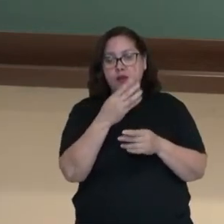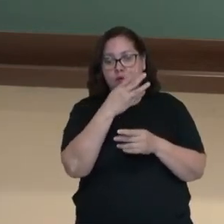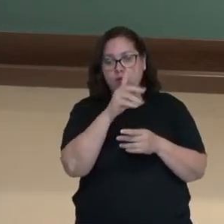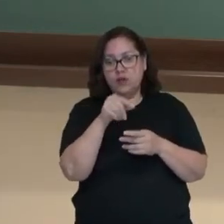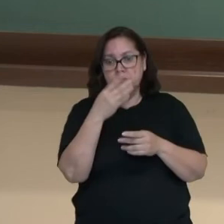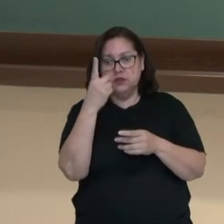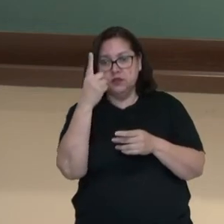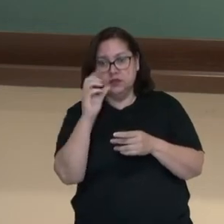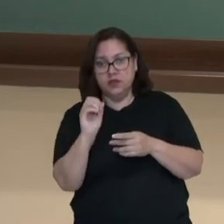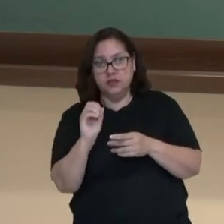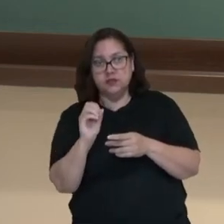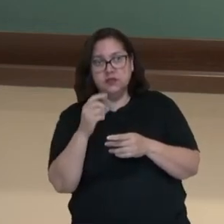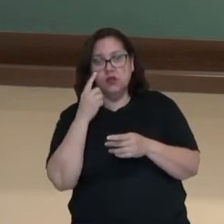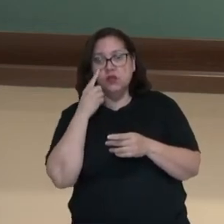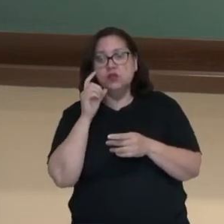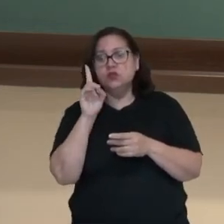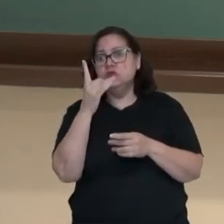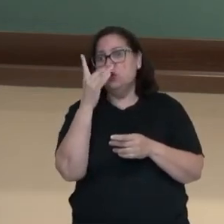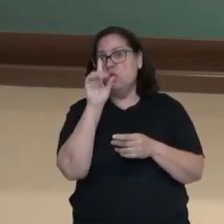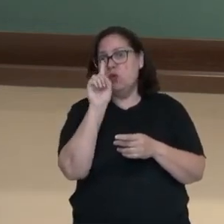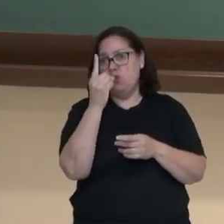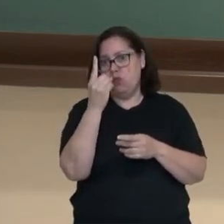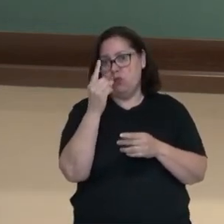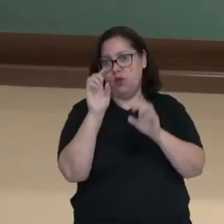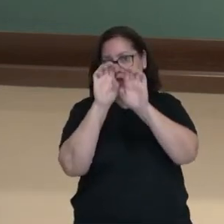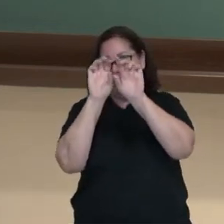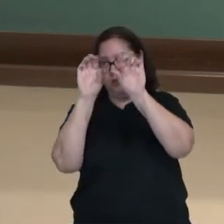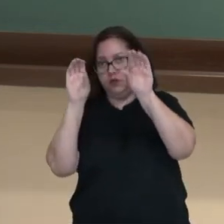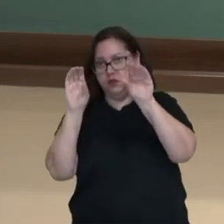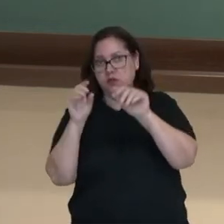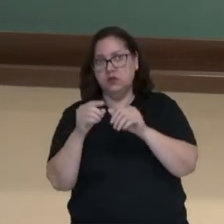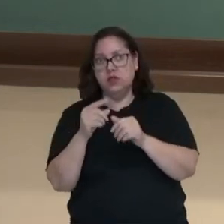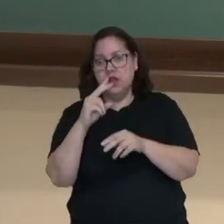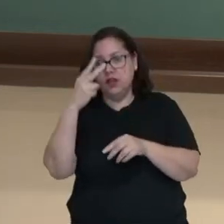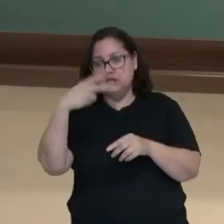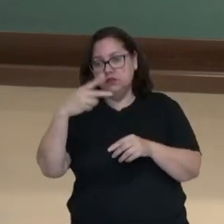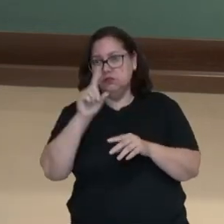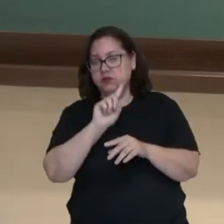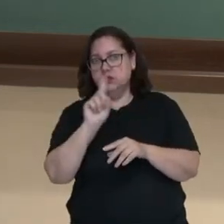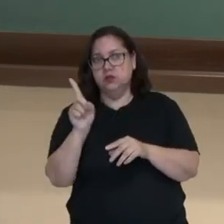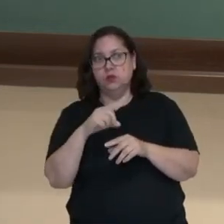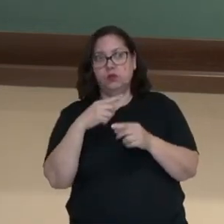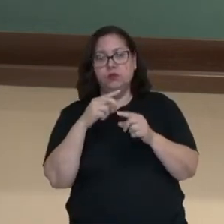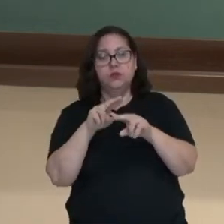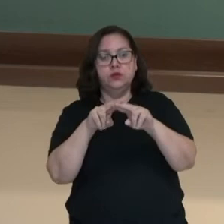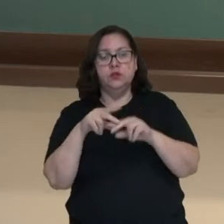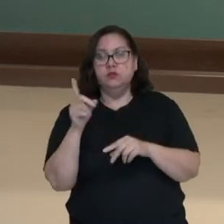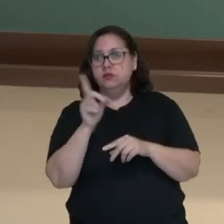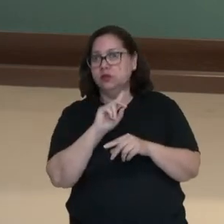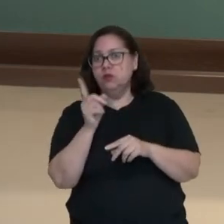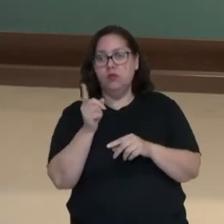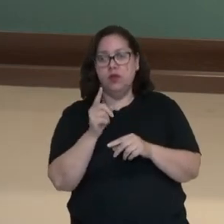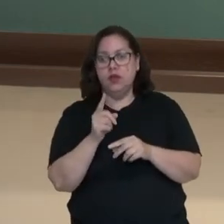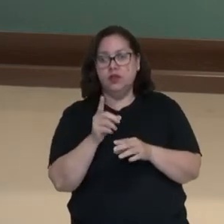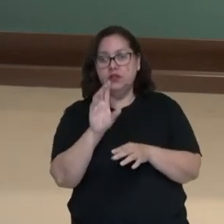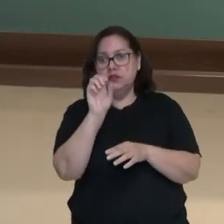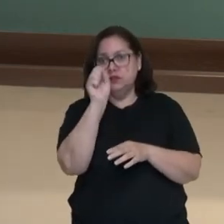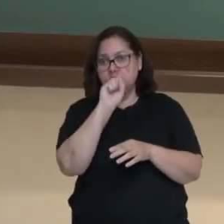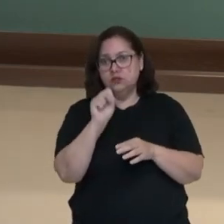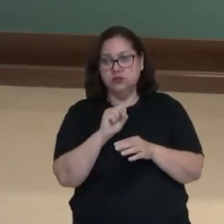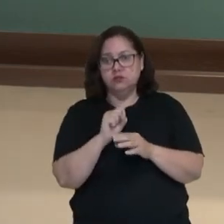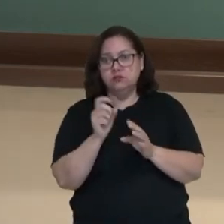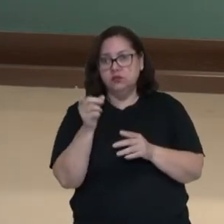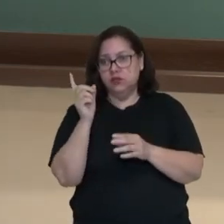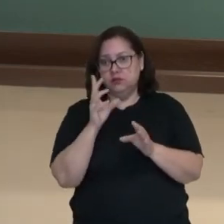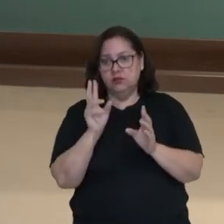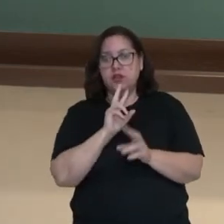e 10 verifica somente a primeira equação, a segunda não. Portanto, ele não é solução